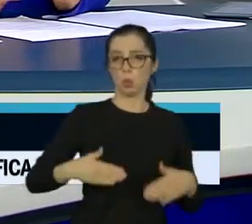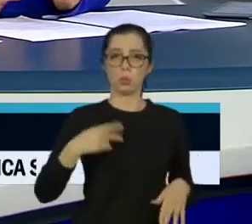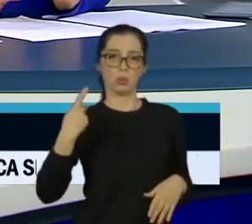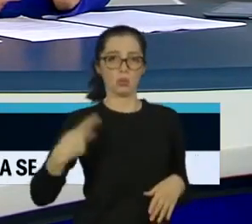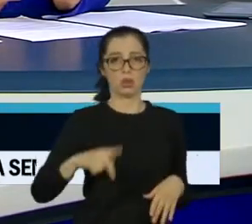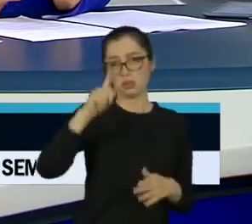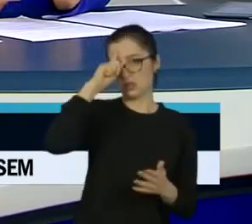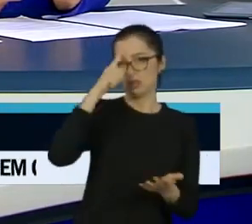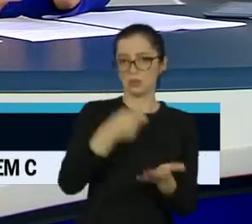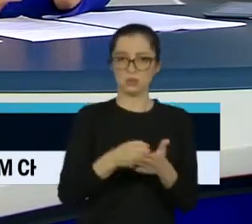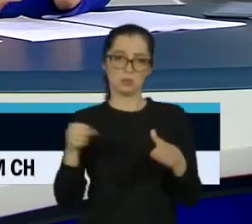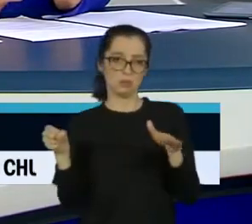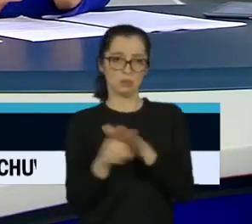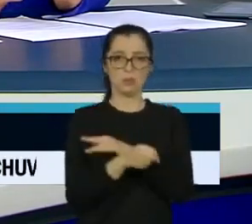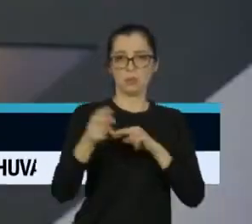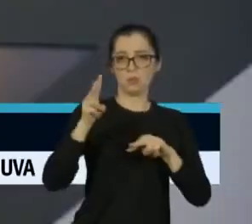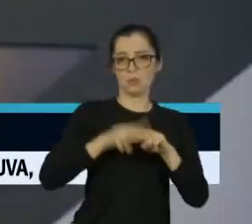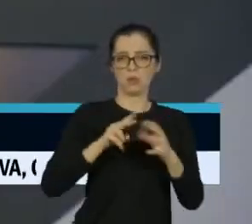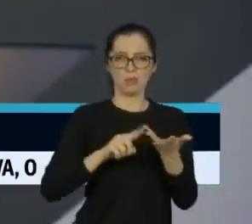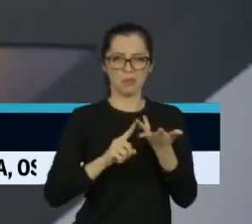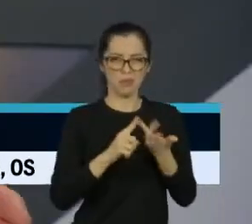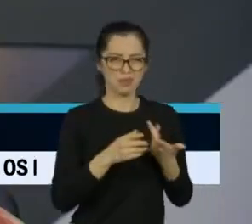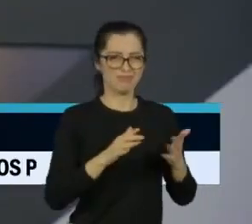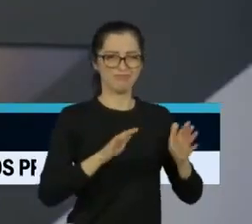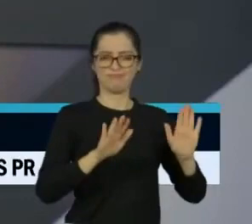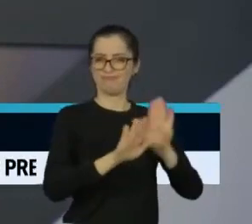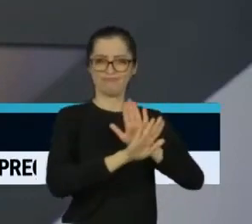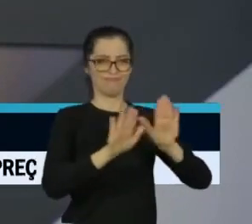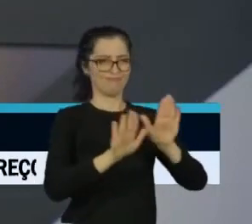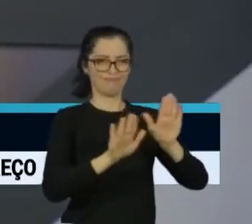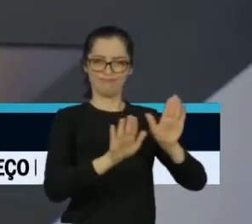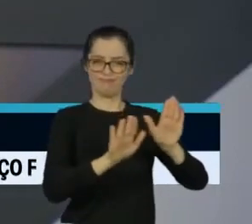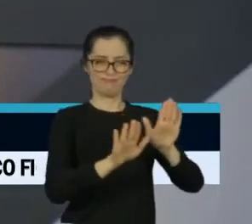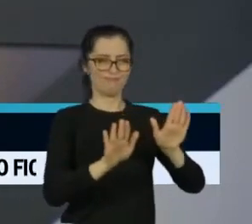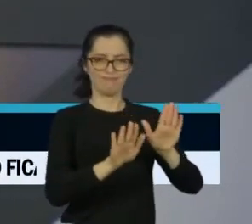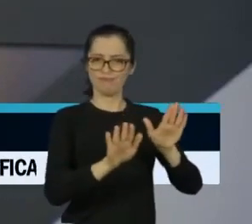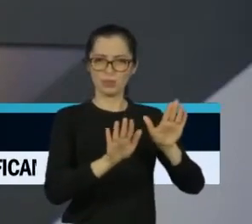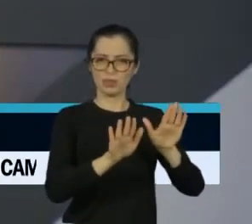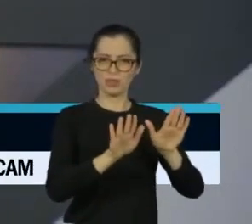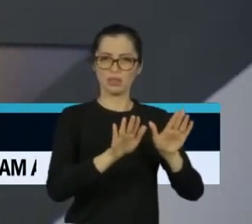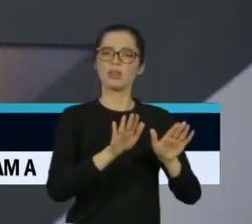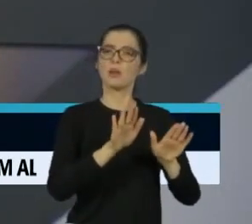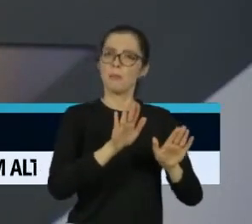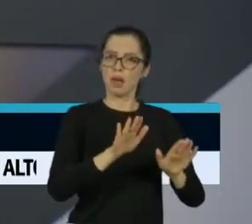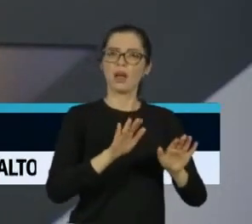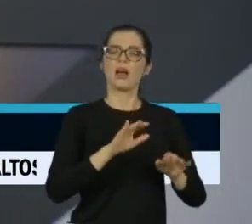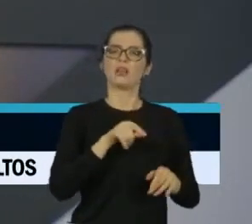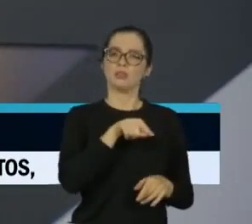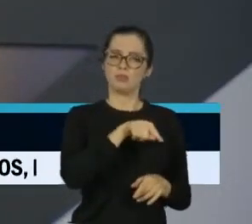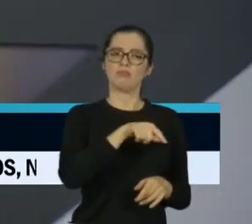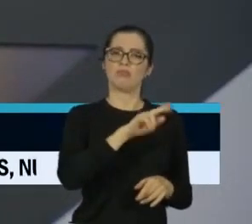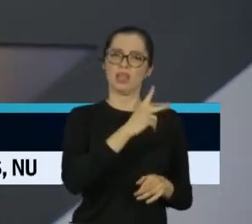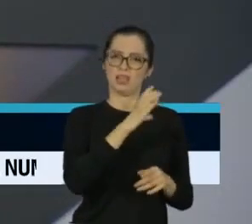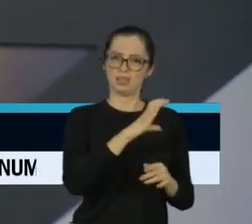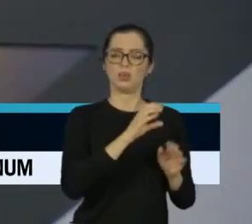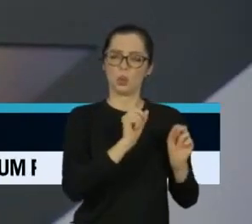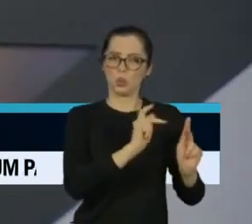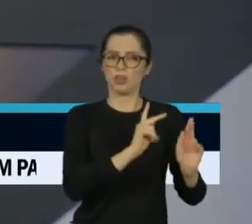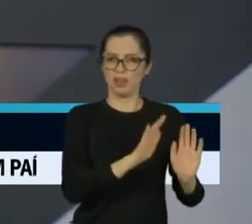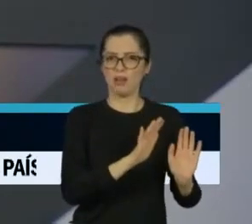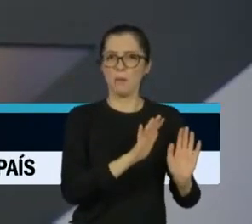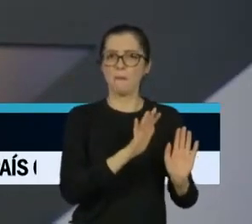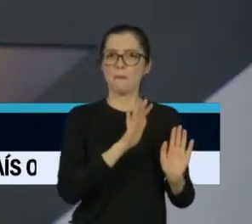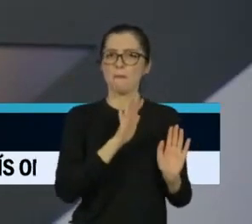aqui é legal por isso, portanto, nós vamos conceder o habeas corpus. Nada mais justo. Agora, se eu utilizo o argumento da